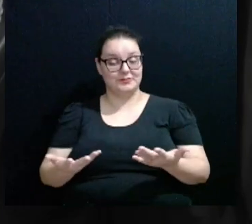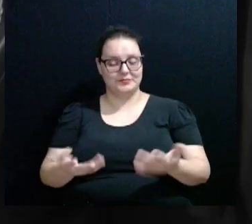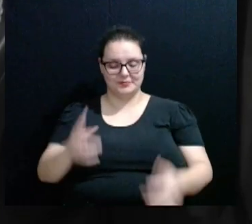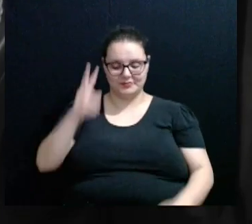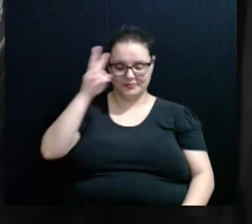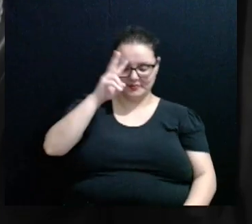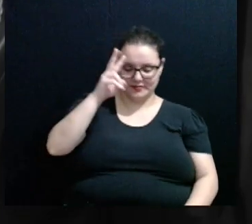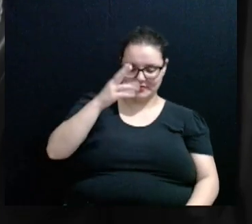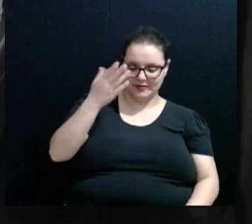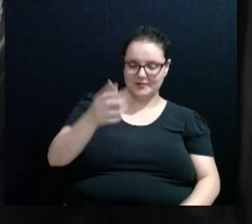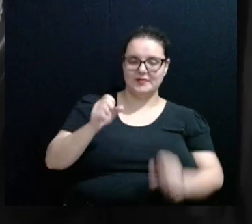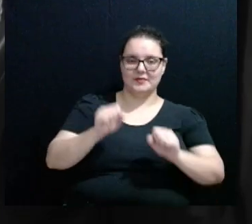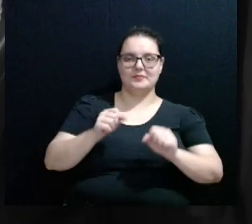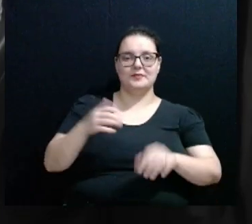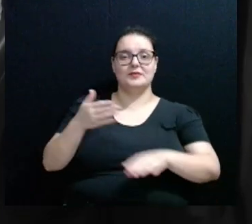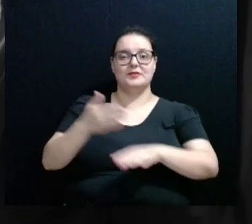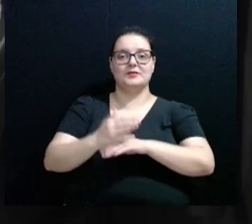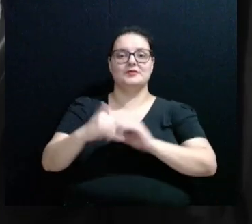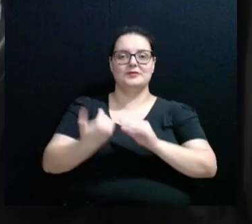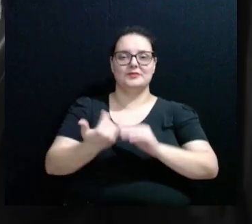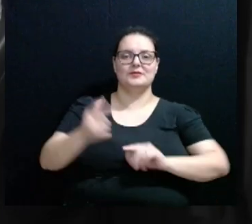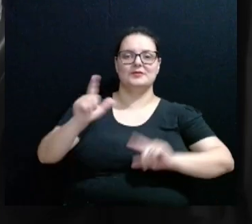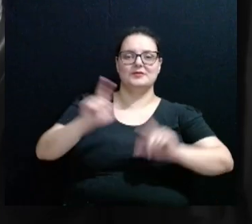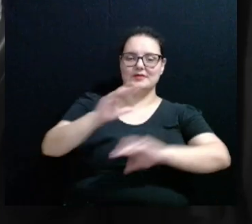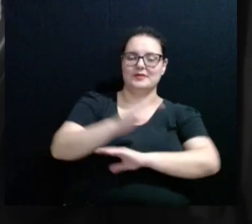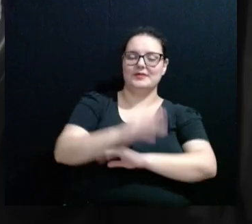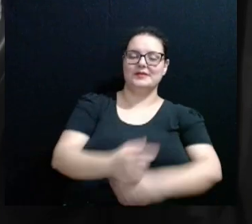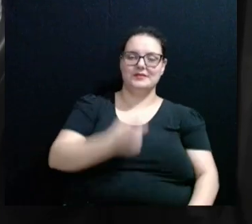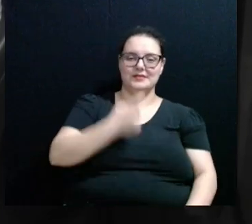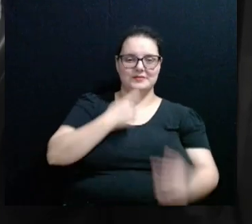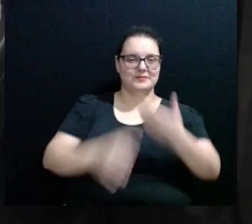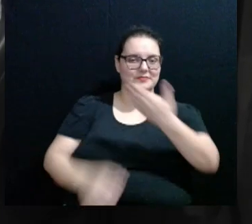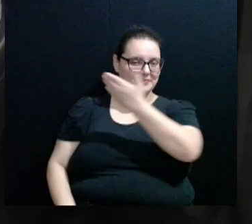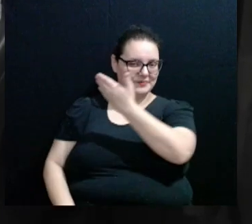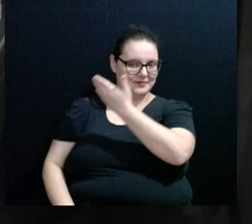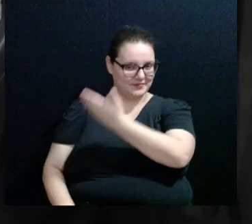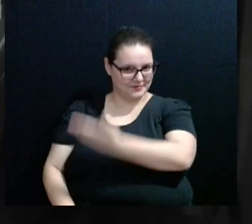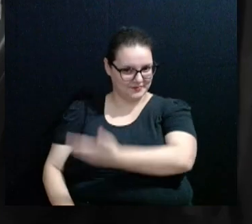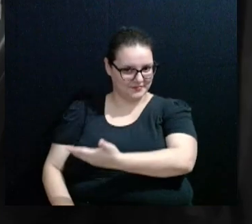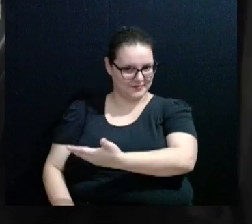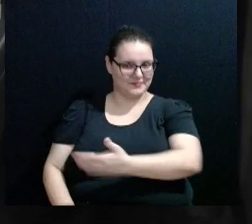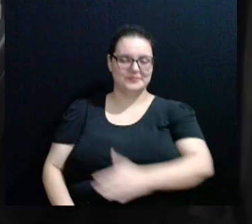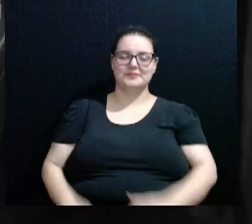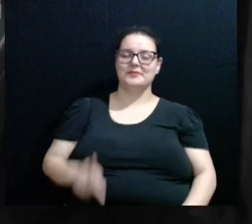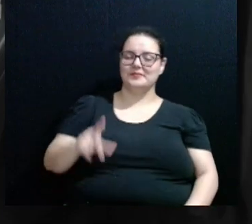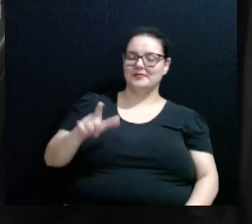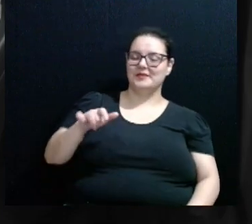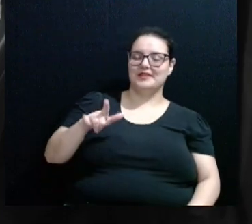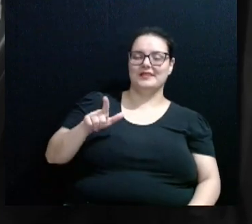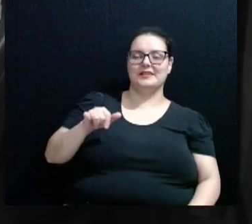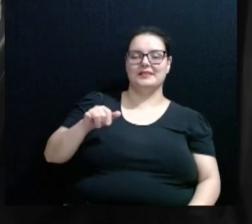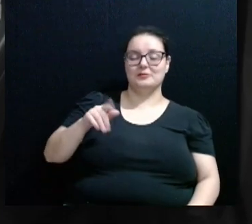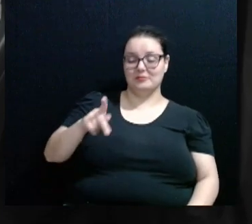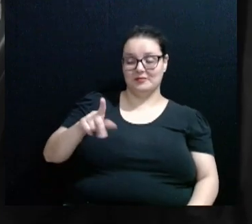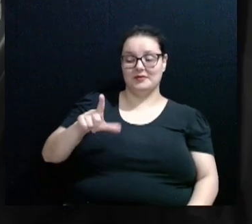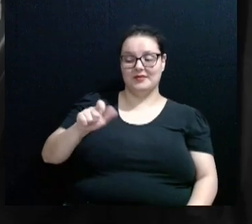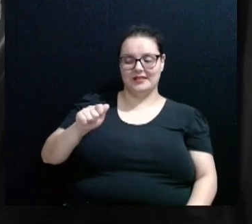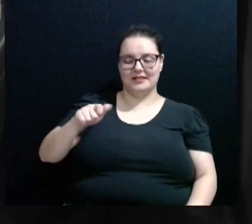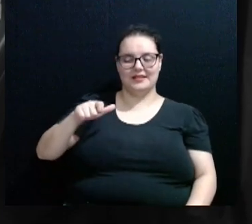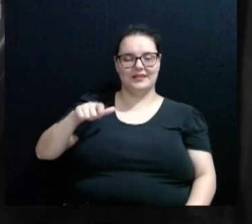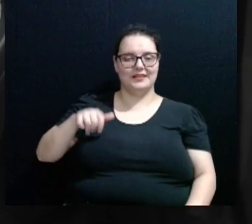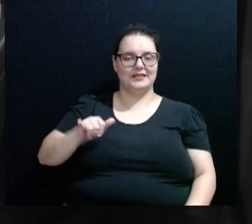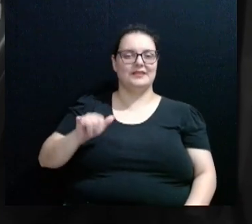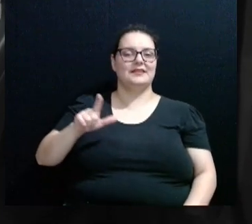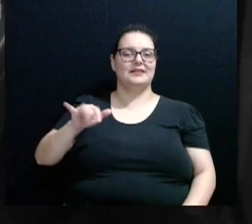que você pode acessar o youtube.com/TV Câmara Campinas. Entra lá na playlist do Na Casa do Povo. Você vai acompanhar todas